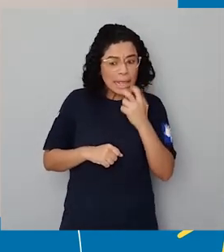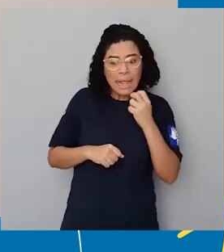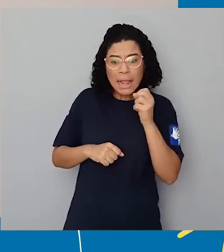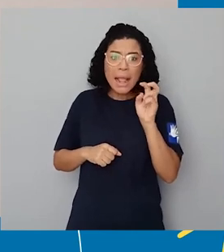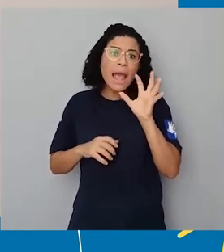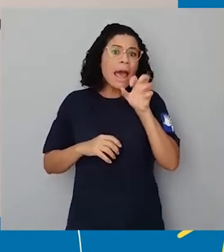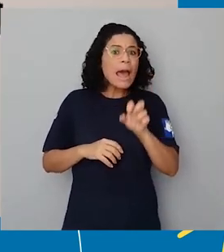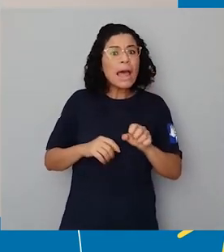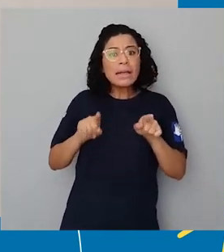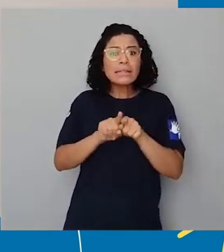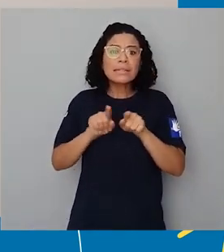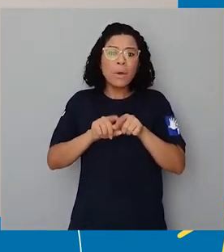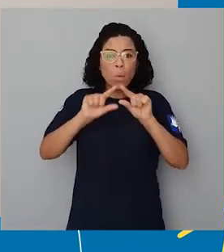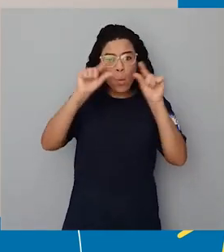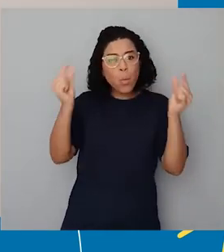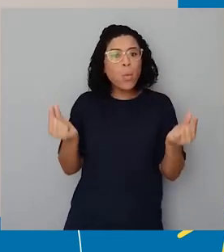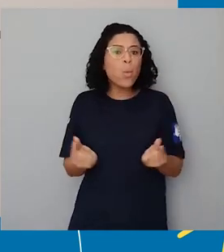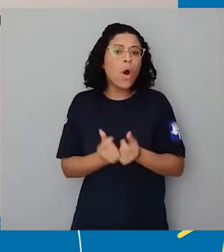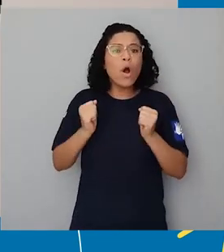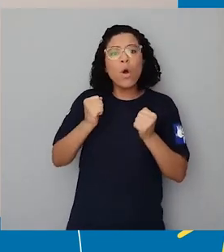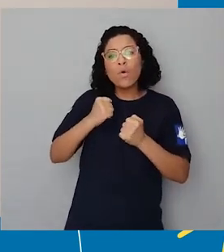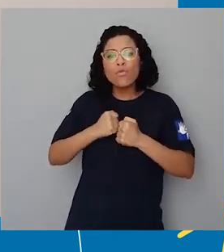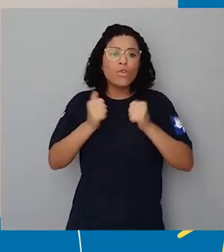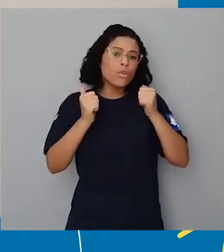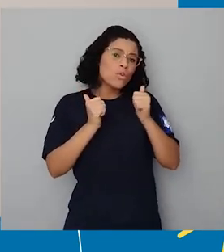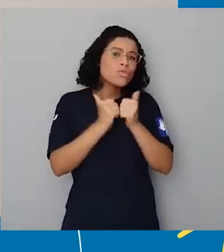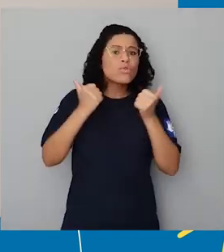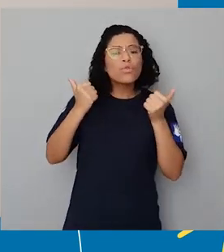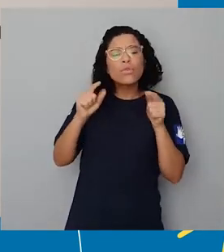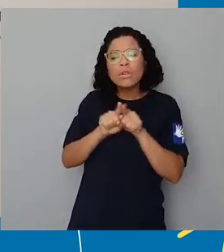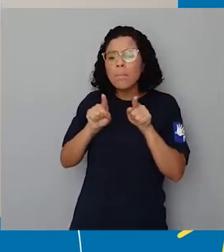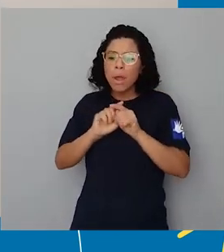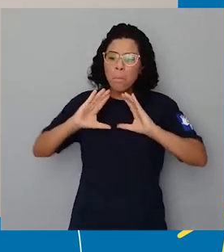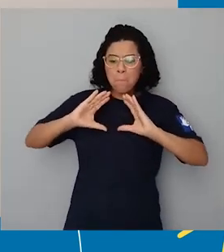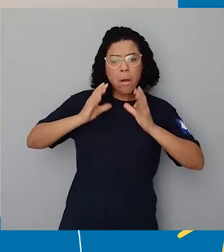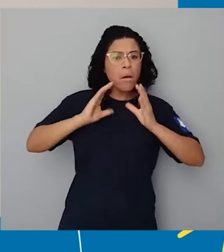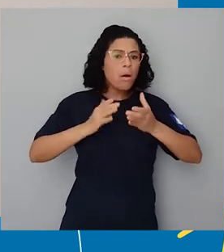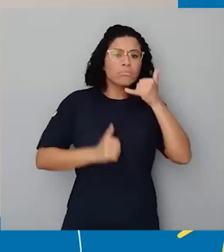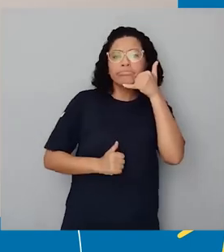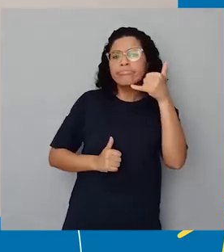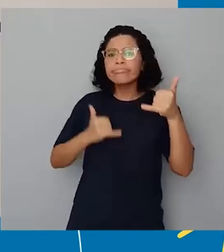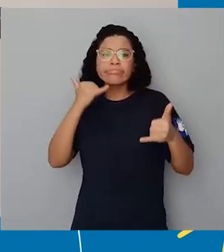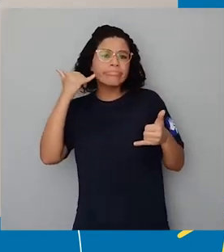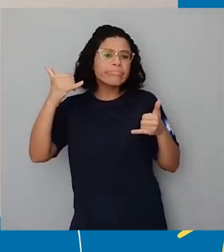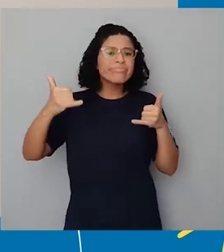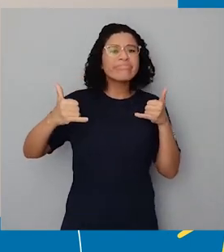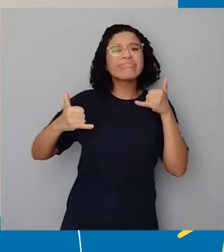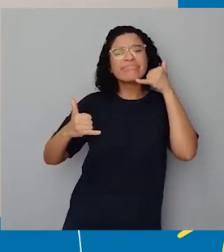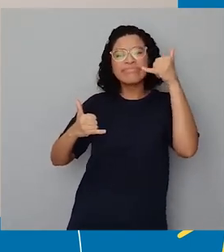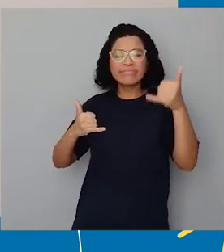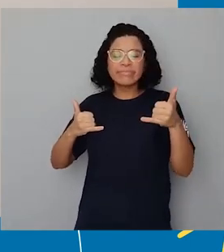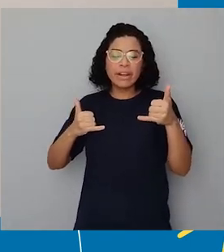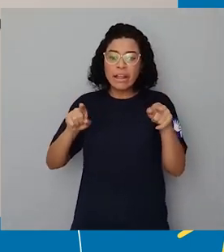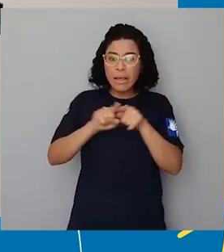cega, bambolê, perna de pau e futebol. Quente e frio, telefone sem fio,